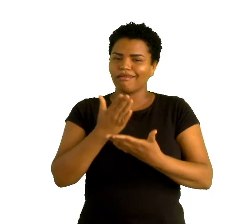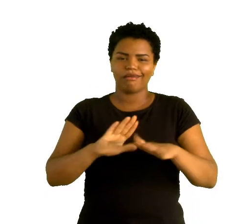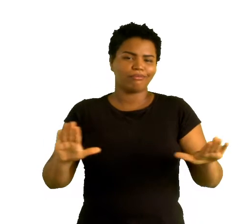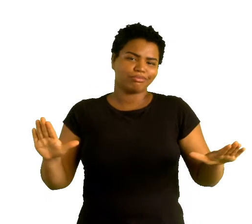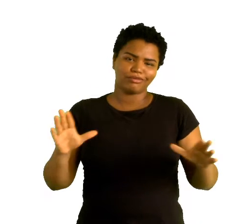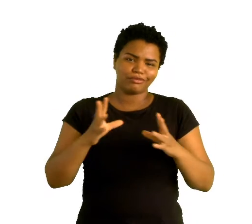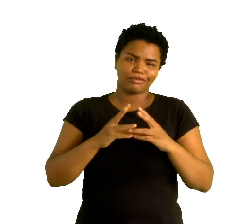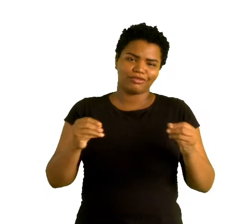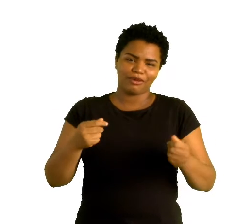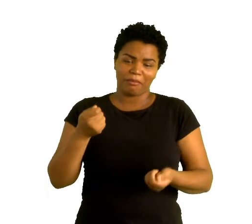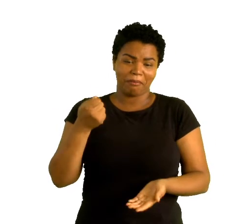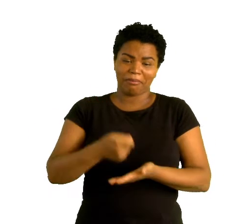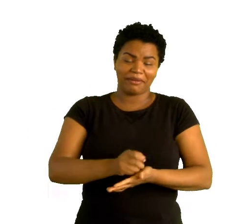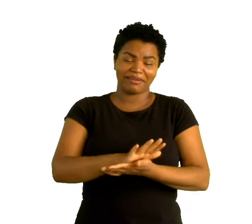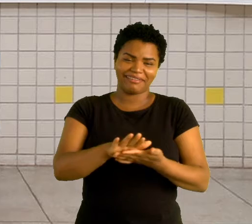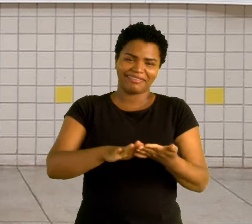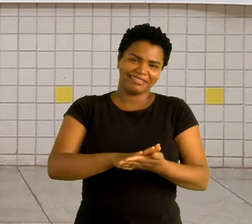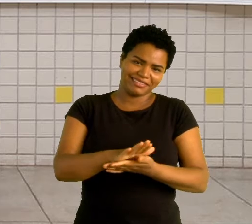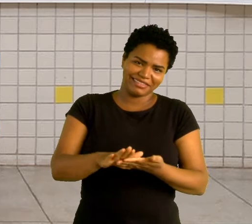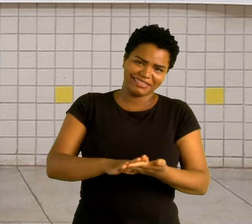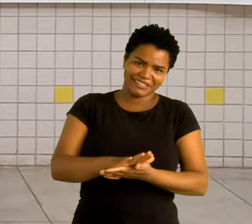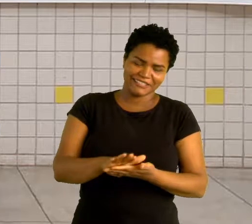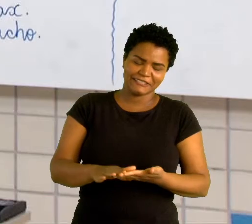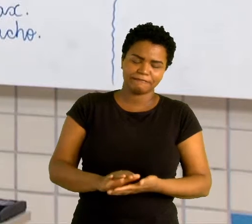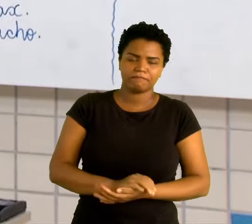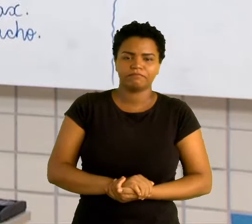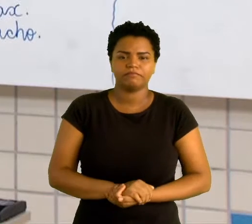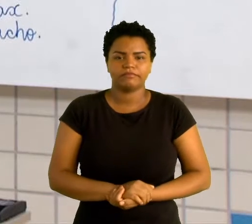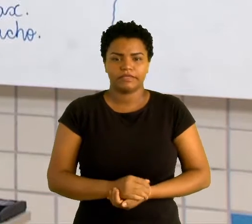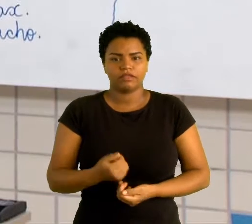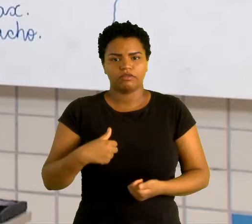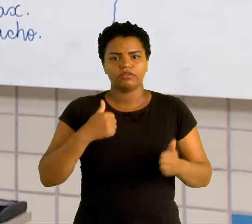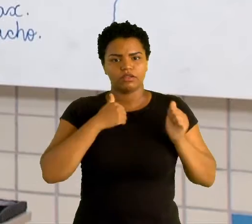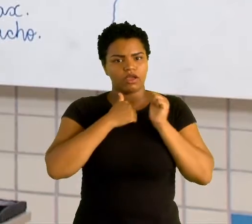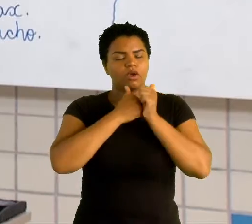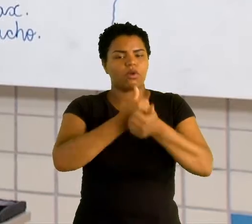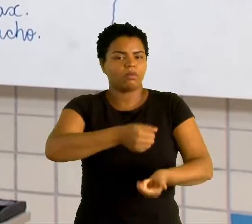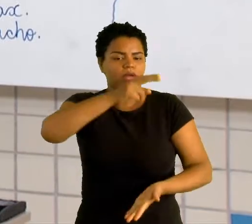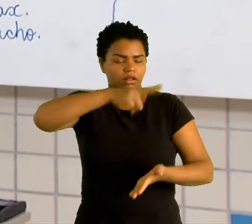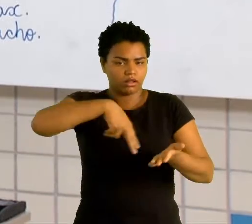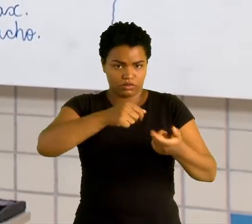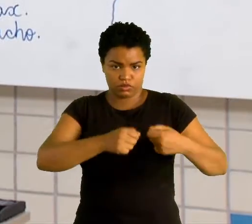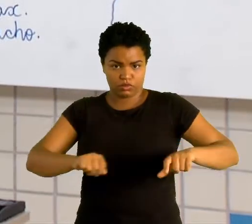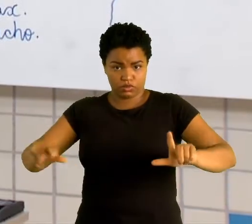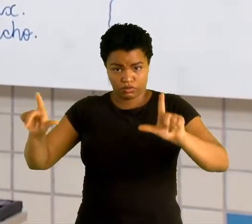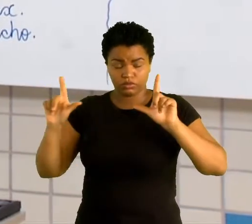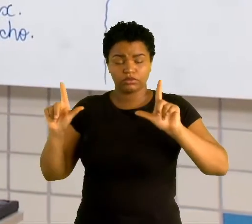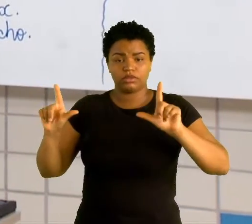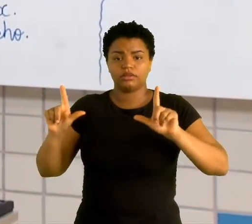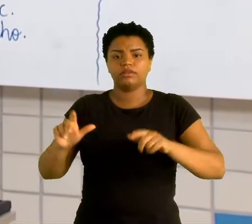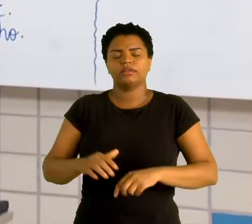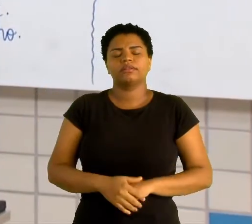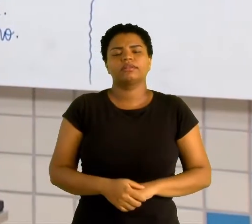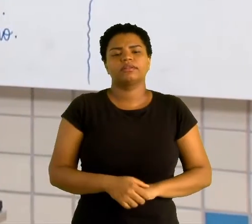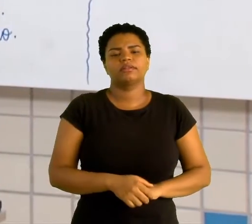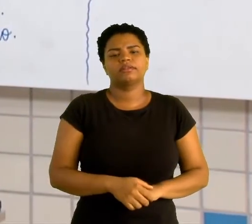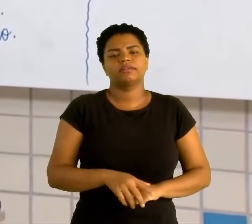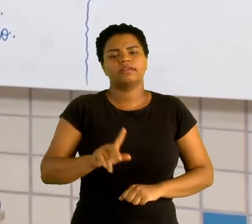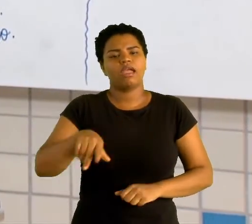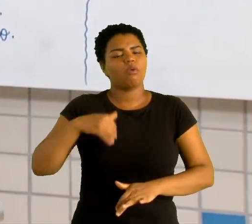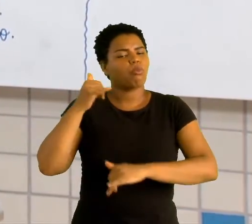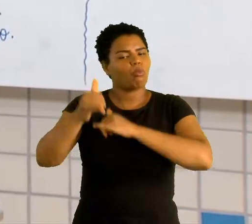incomodava, sem gastar um tostão. Como vocês acompanharam a leitura aí no slide, este é um conto